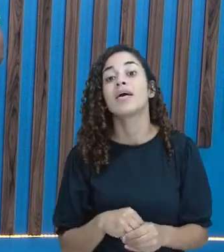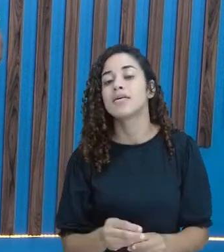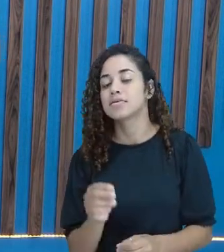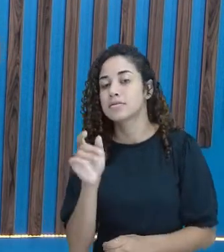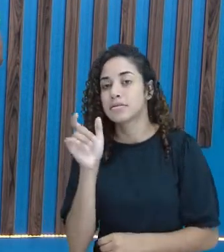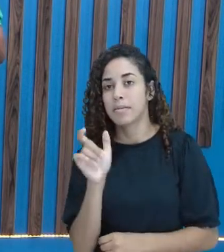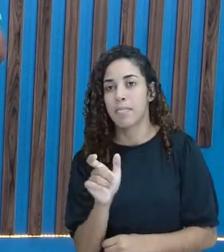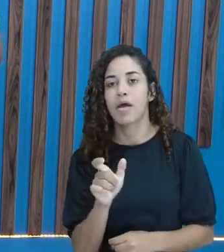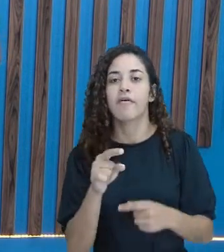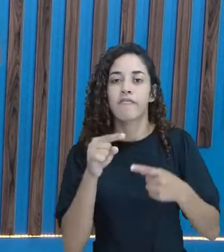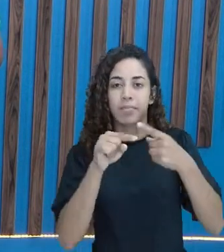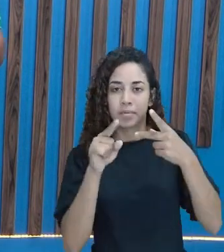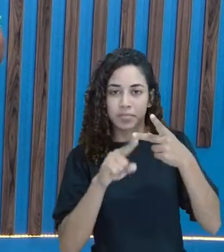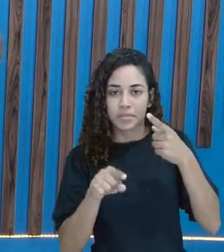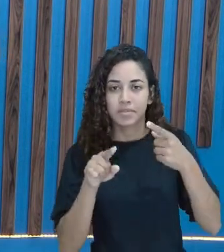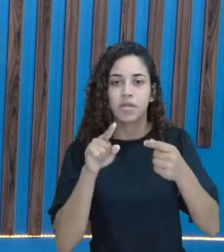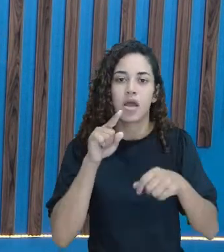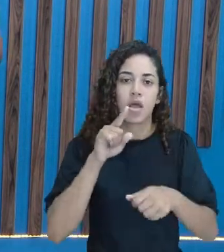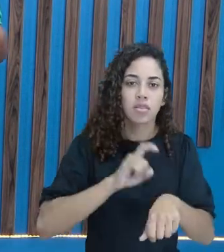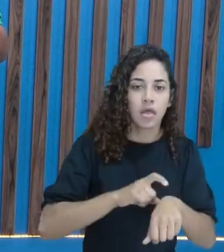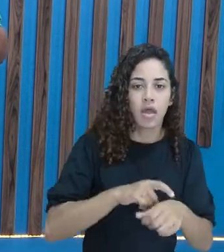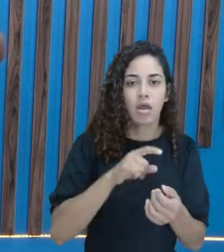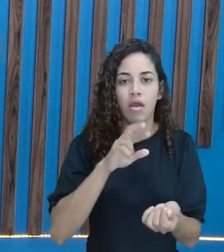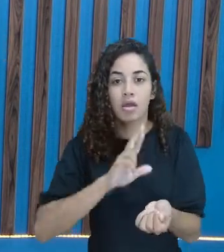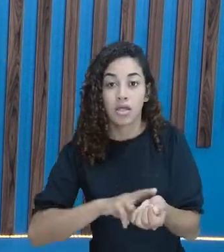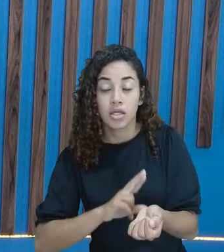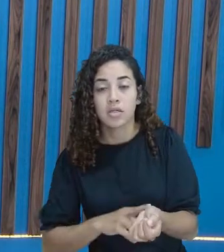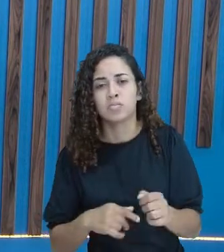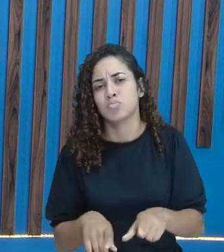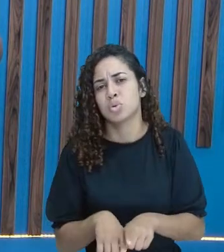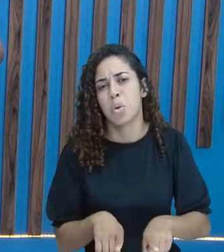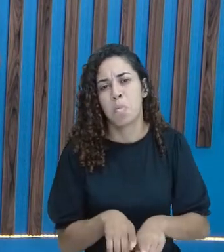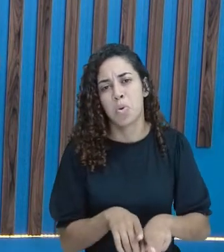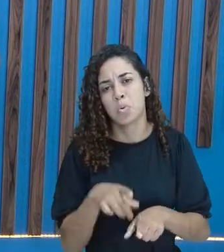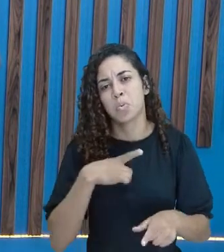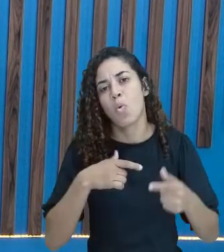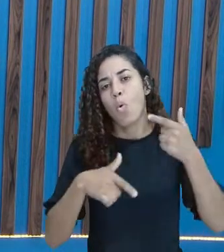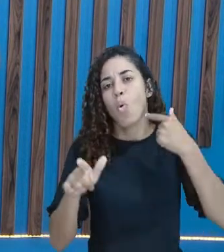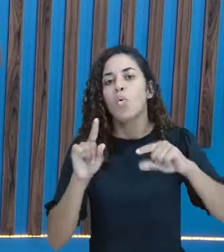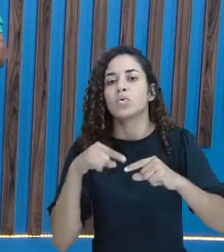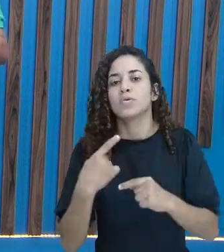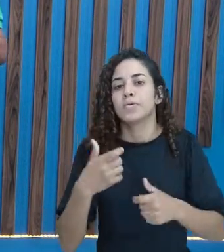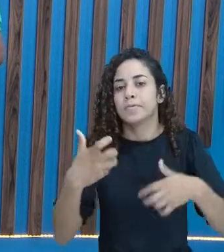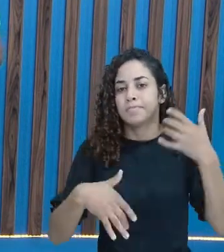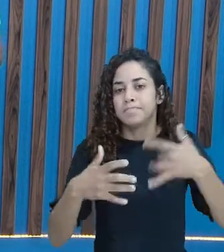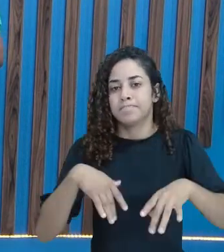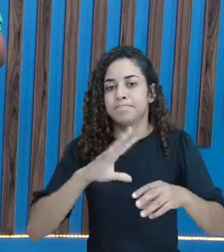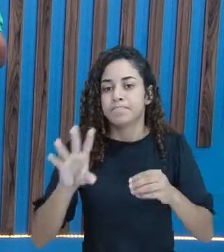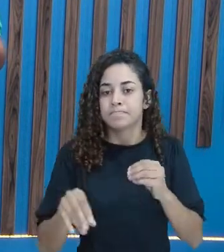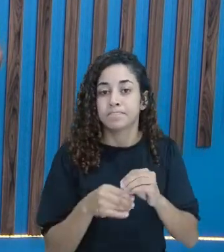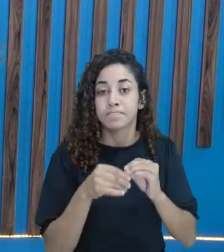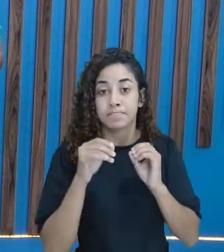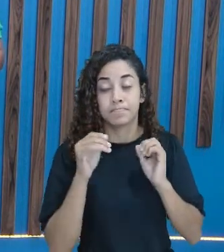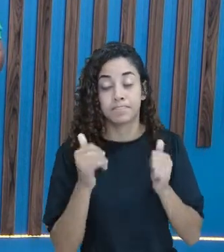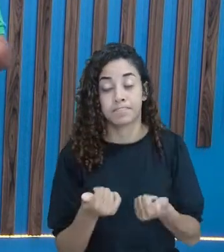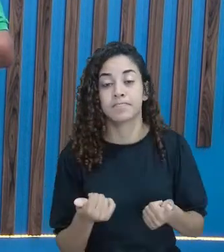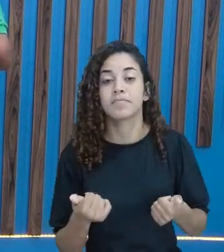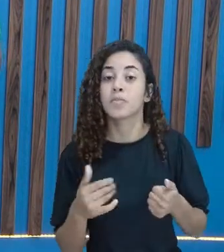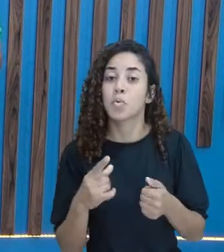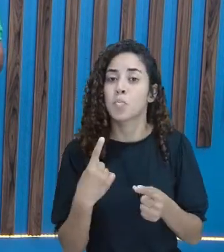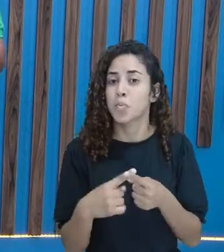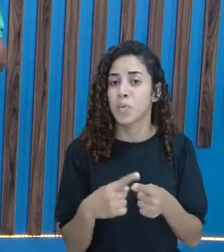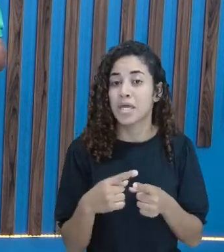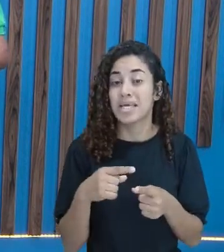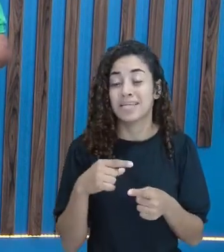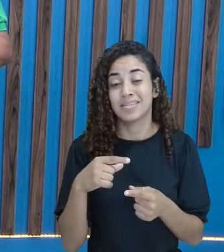dois fatores, o tempo, o ritmo. E tem os outros que a gente vai falar daqui a pouquinho. Por quê? Porque para ver a